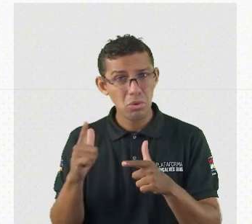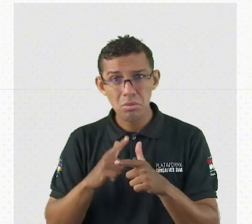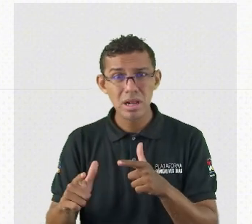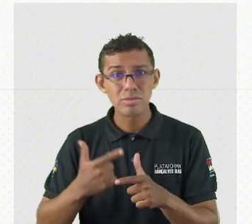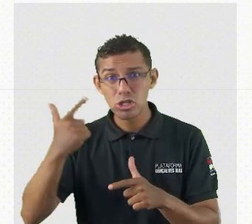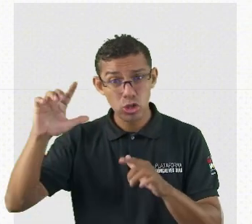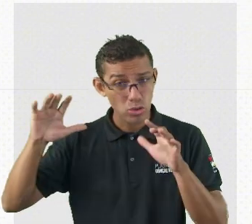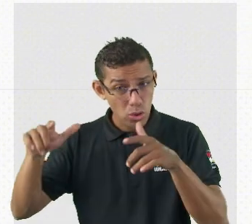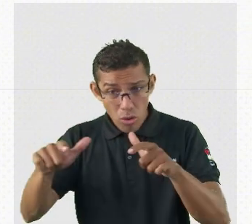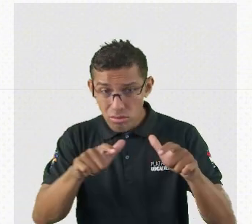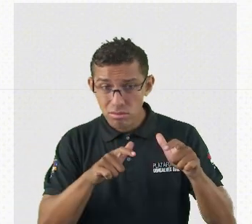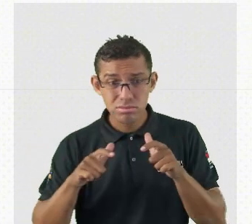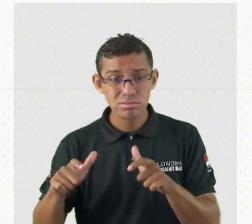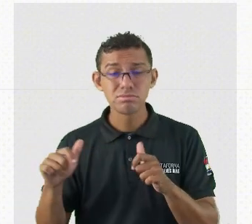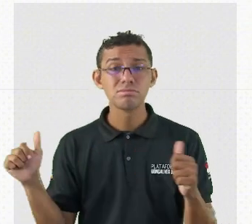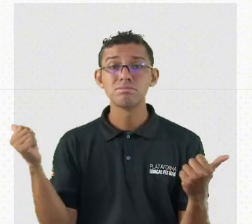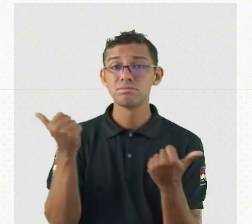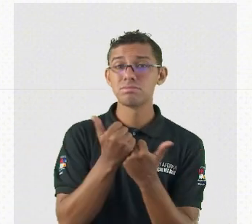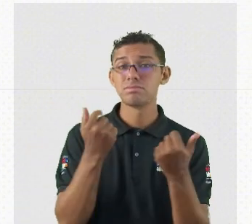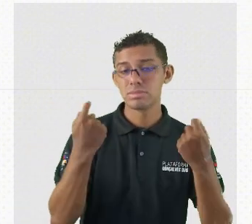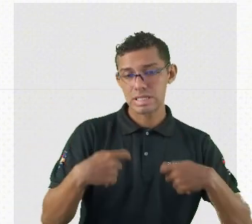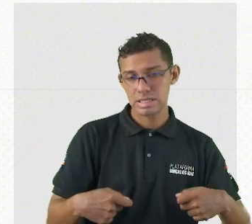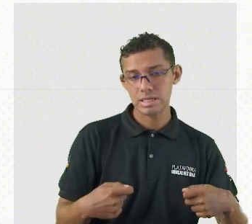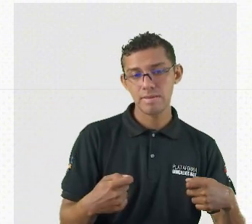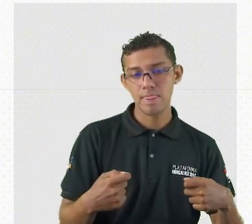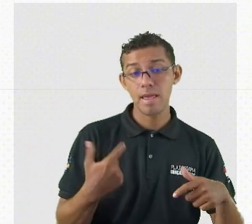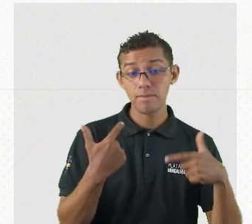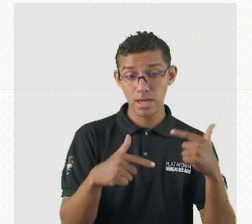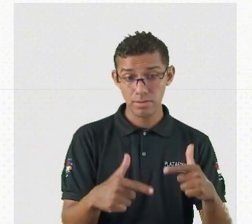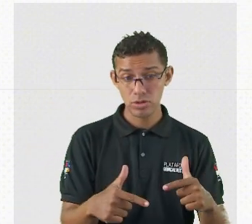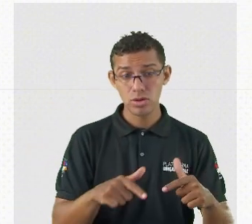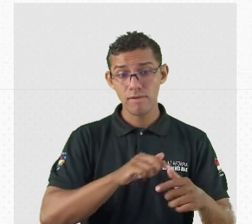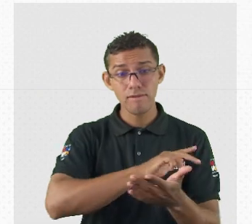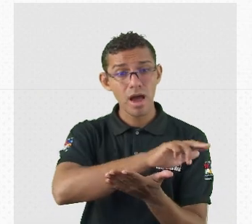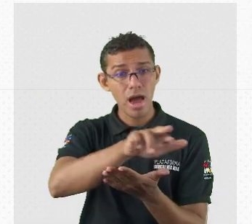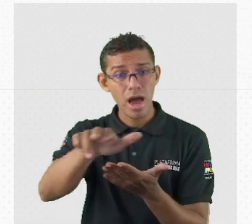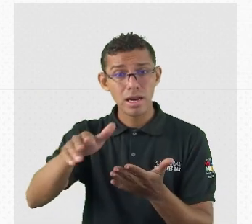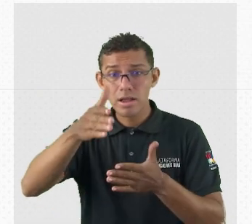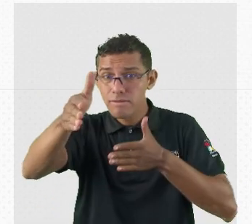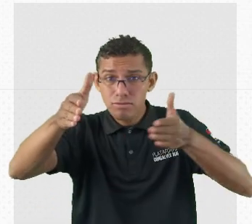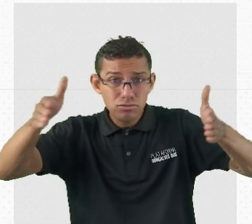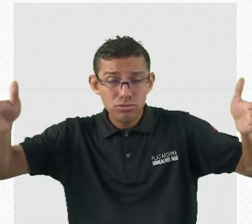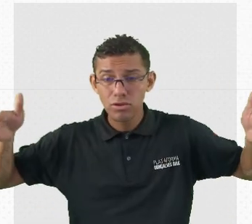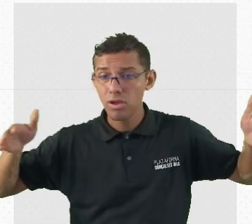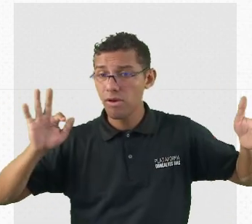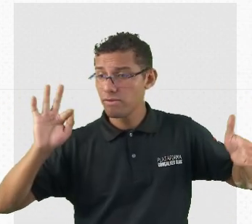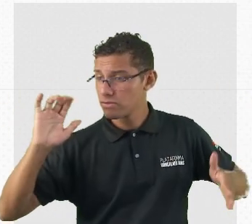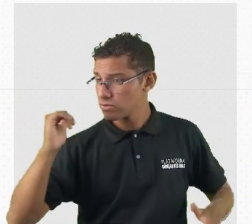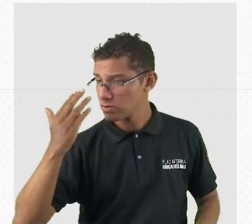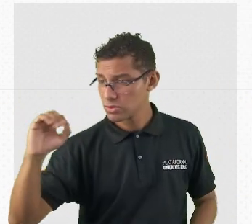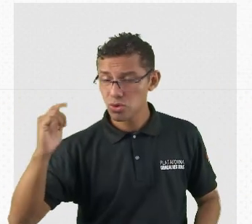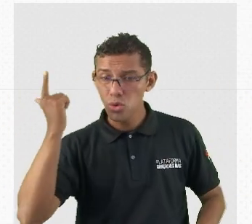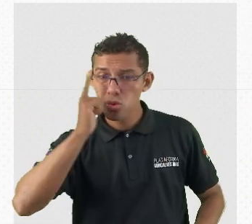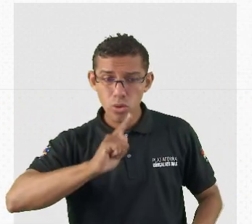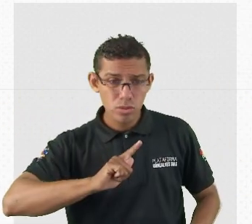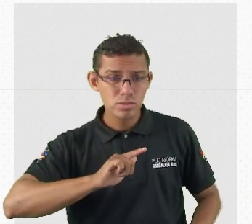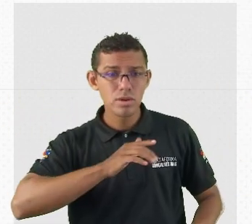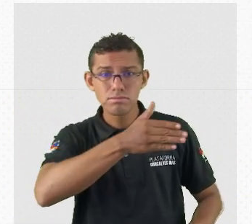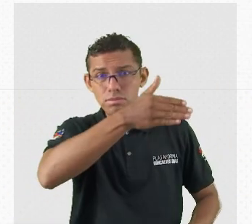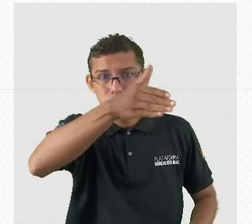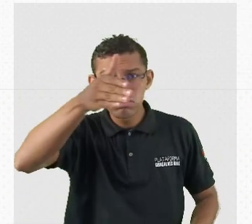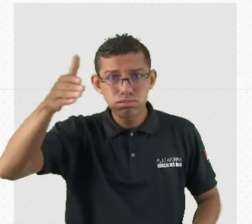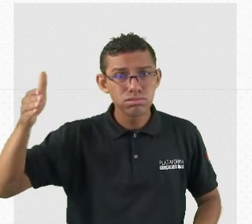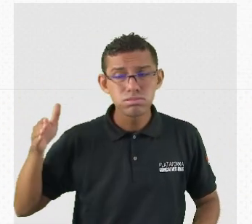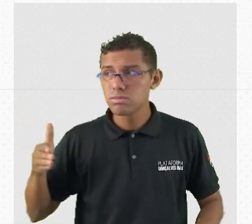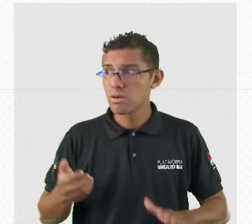um outro setor, alguém precisa substituir. Então, se tu tem um trabalhador que faz várias funções, ele consegue fazer várias partes do